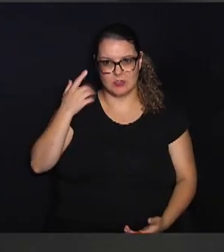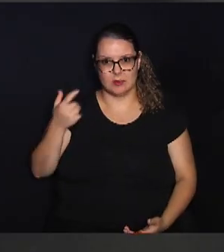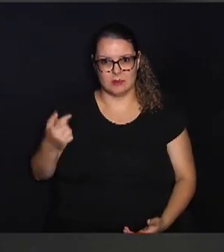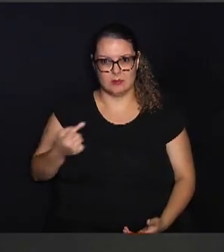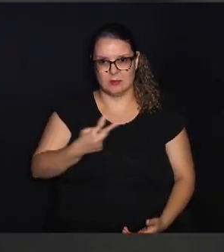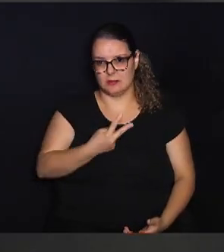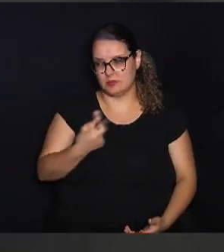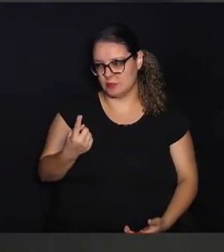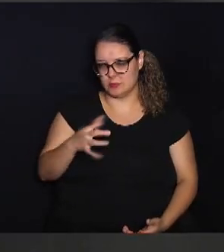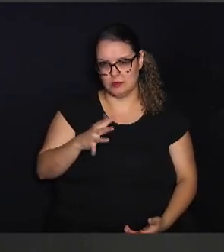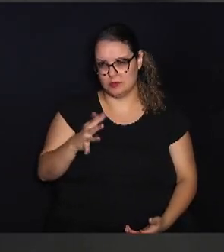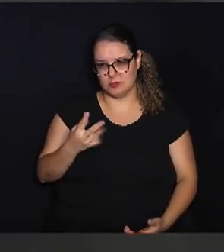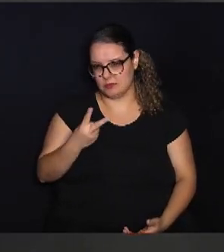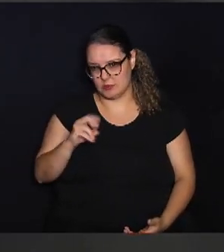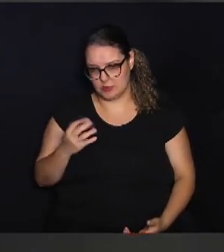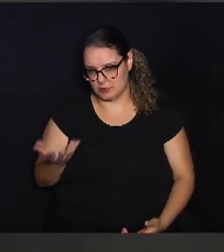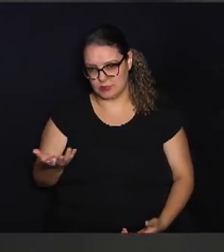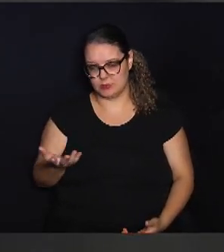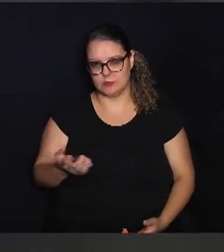21, 20.